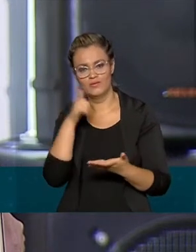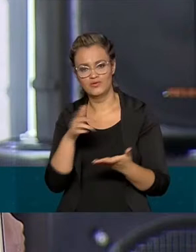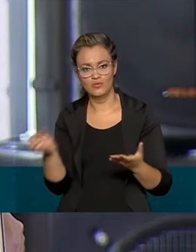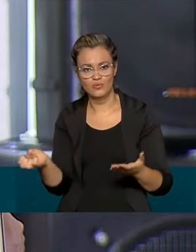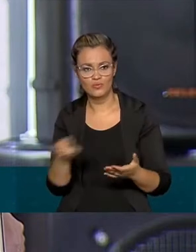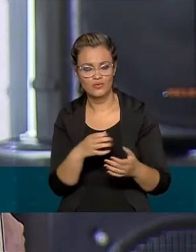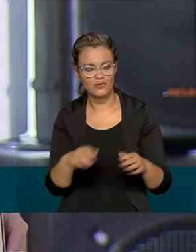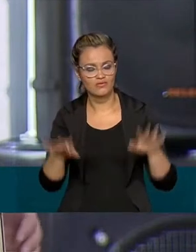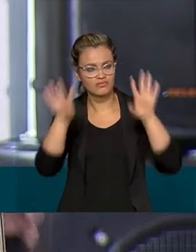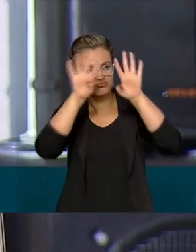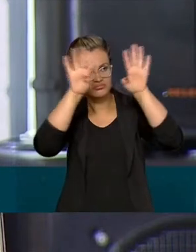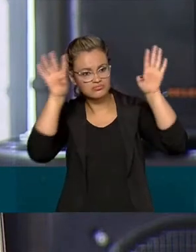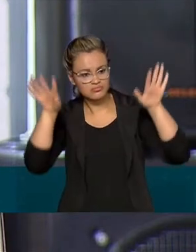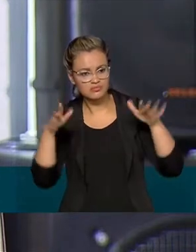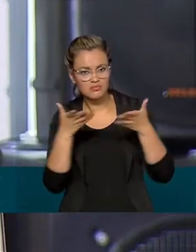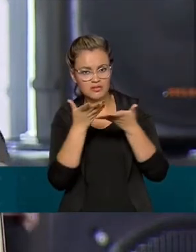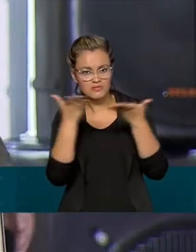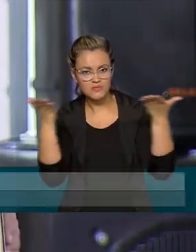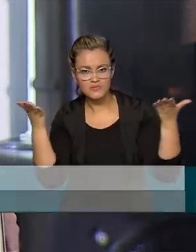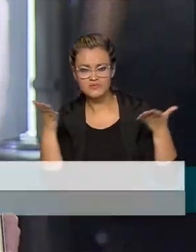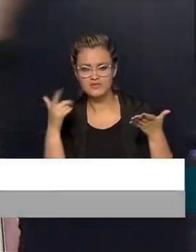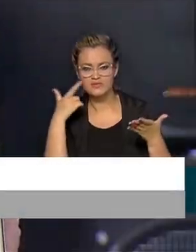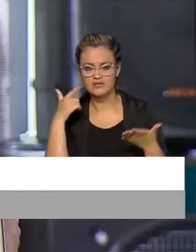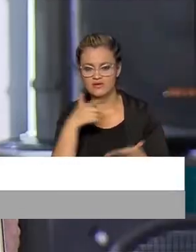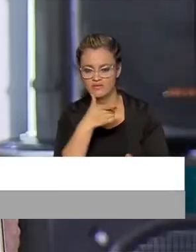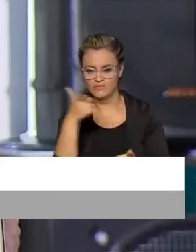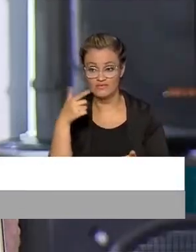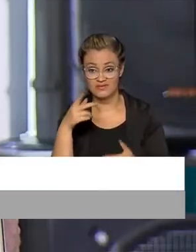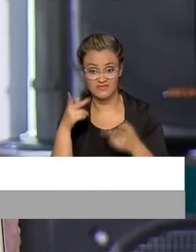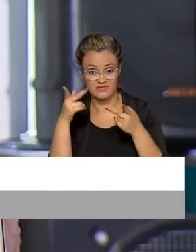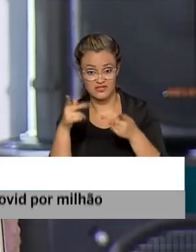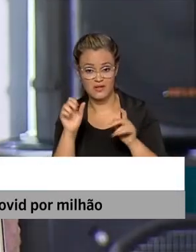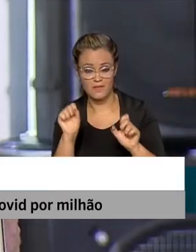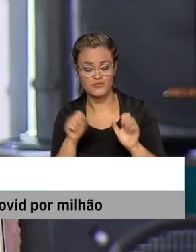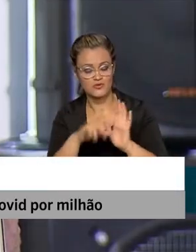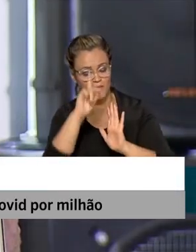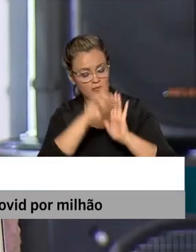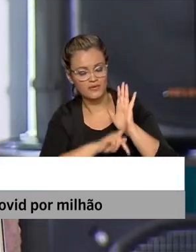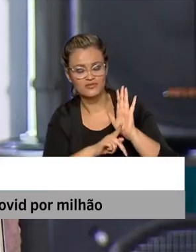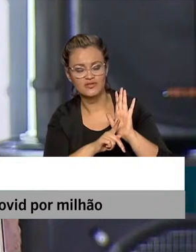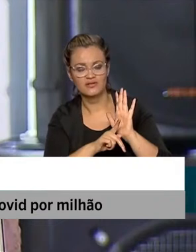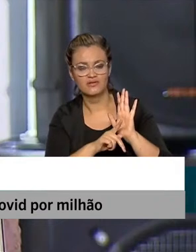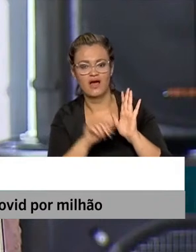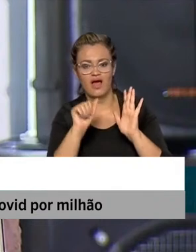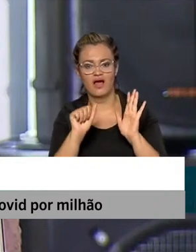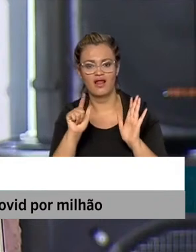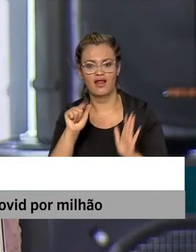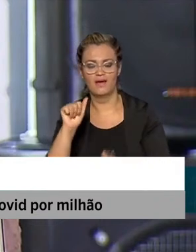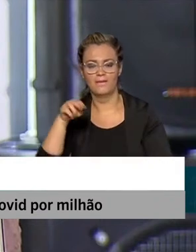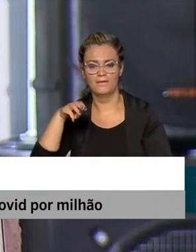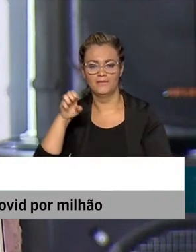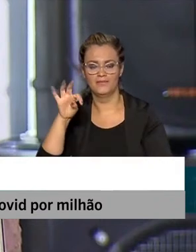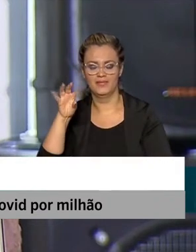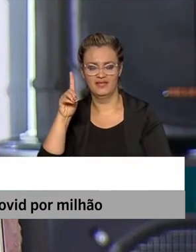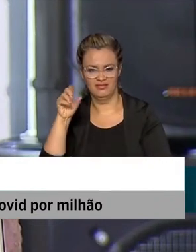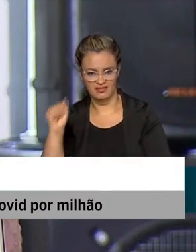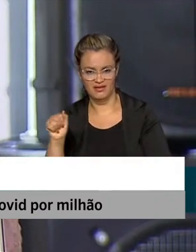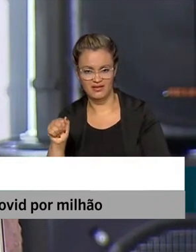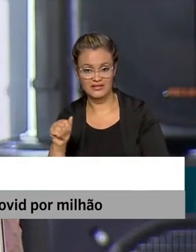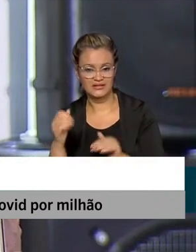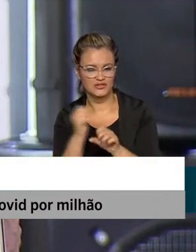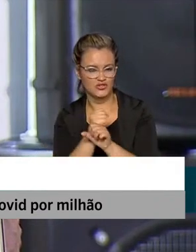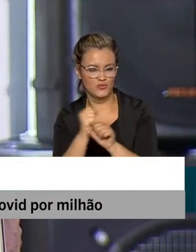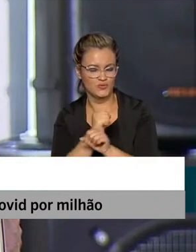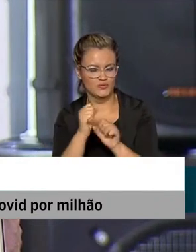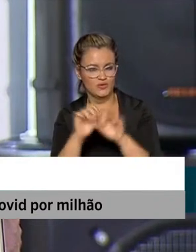de antigos comandantes e fácil acesso aos visitantes do quartel-general, o projeto da Alameda dos Próceres, que está em pleno